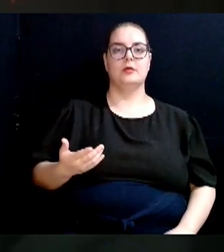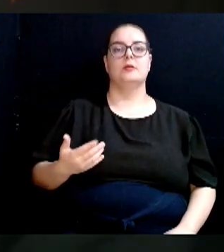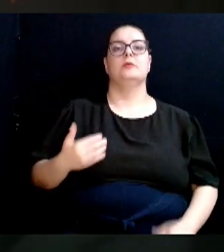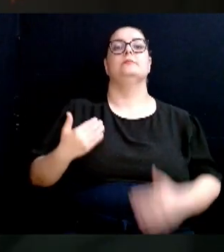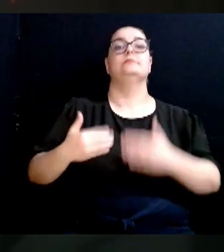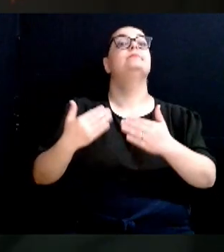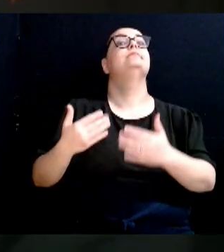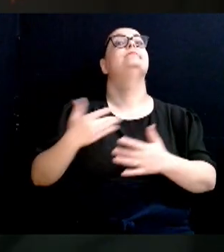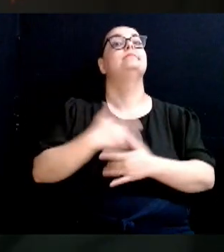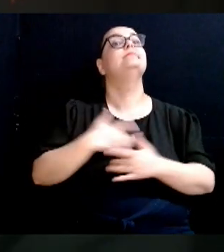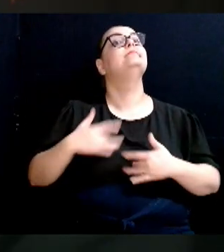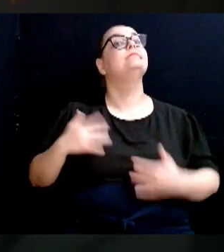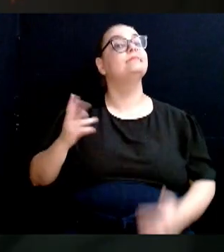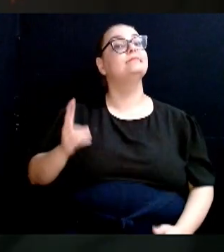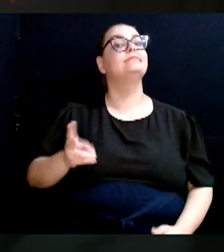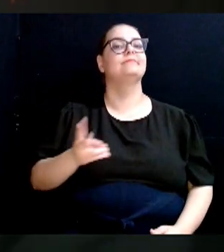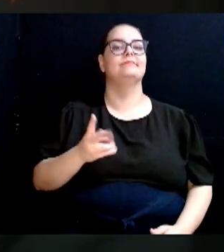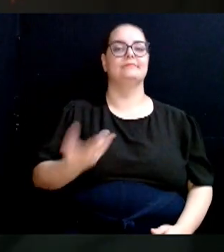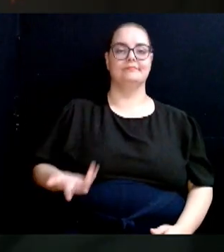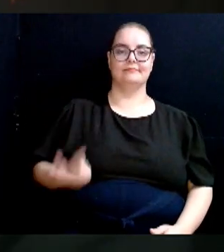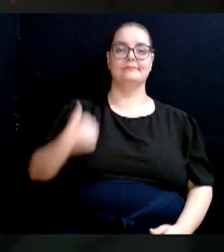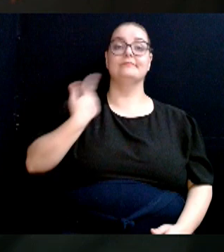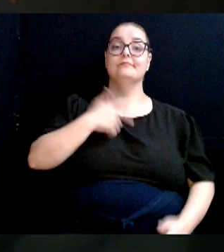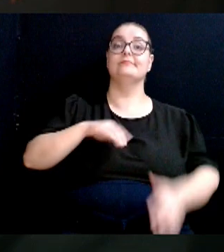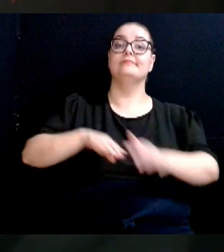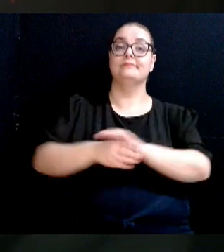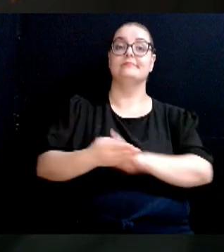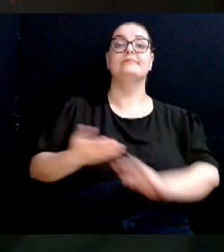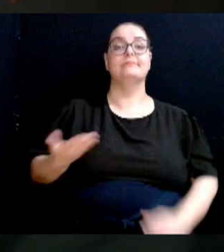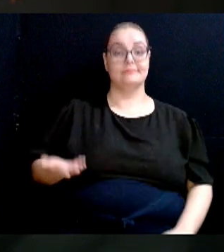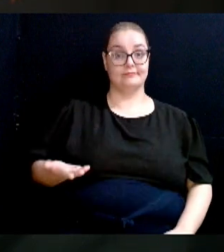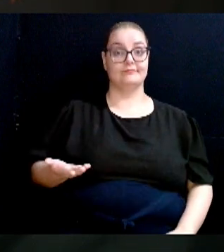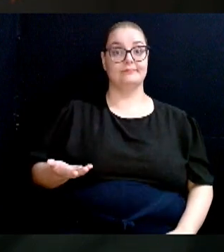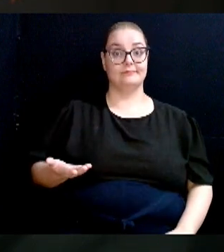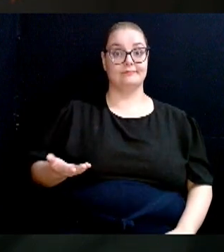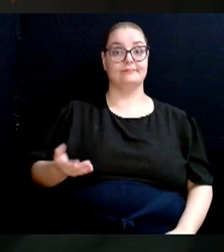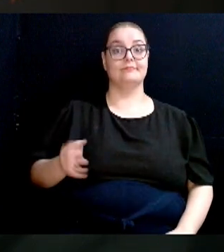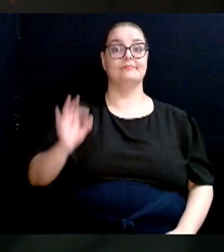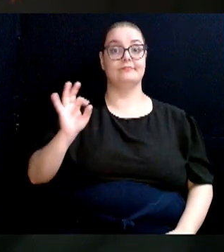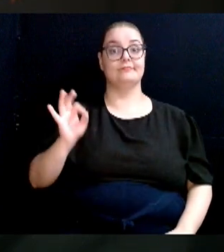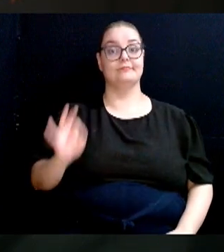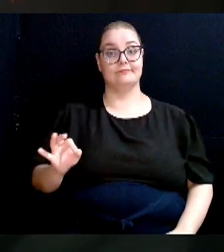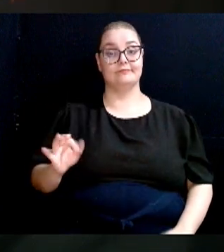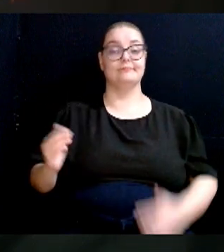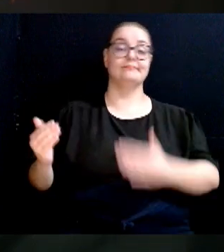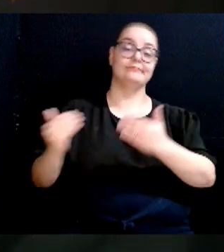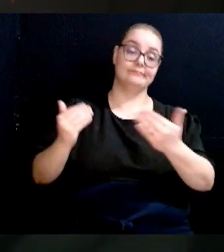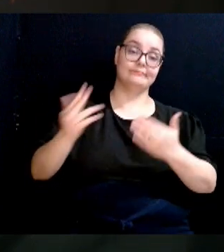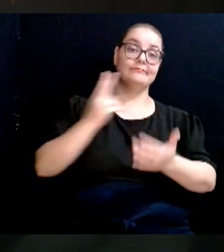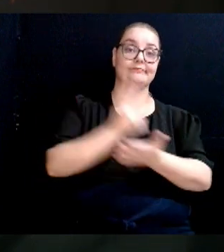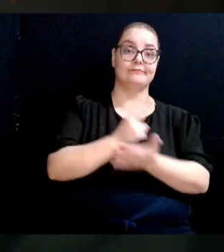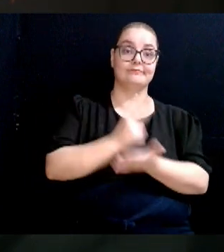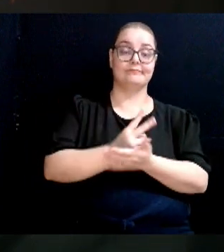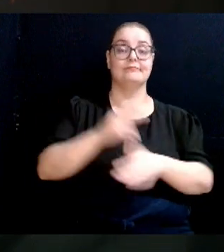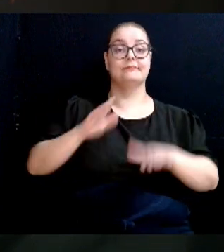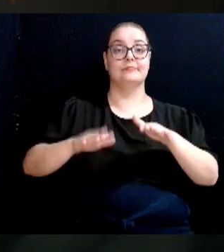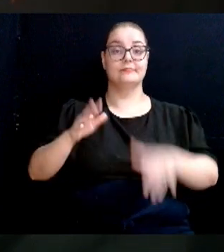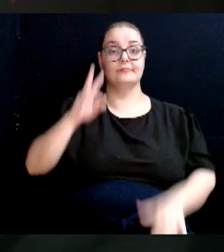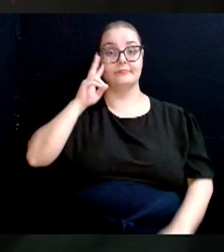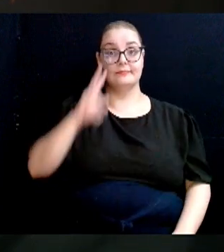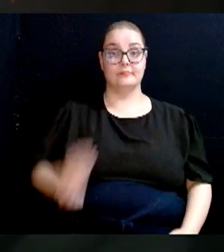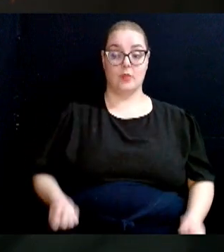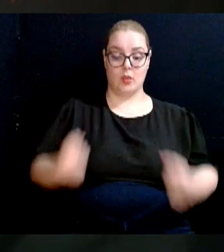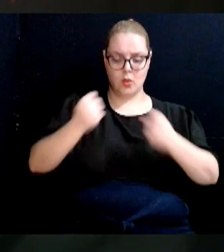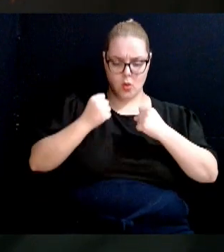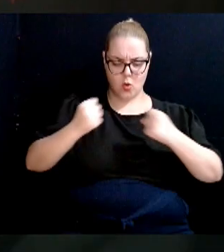gente tem o costume e a tendência do quê? De se comparar. De repente você vê alguém malhando lá na academia, você